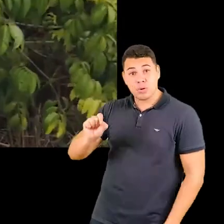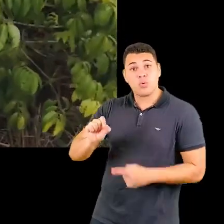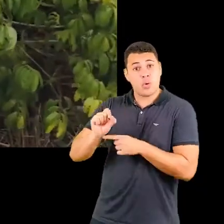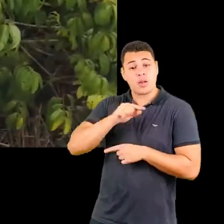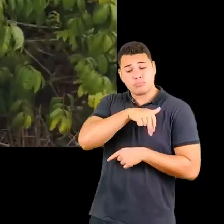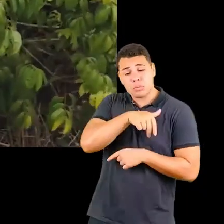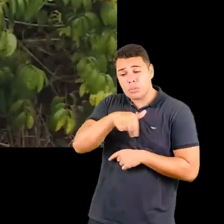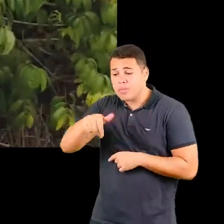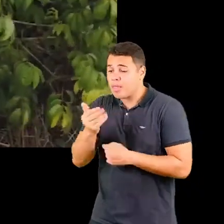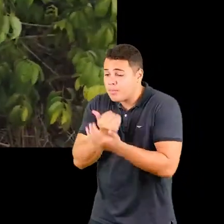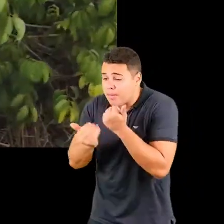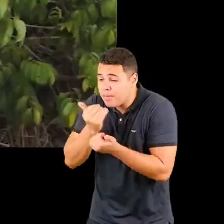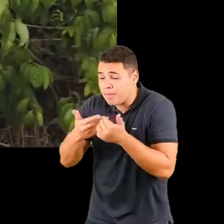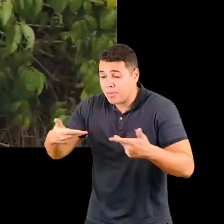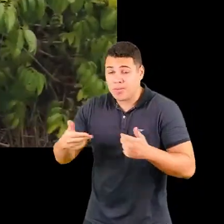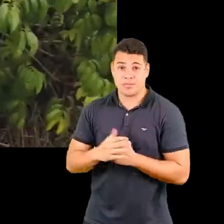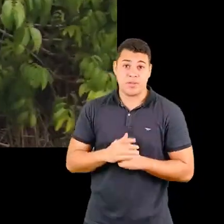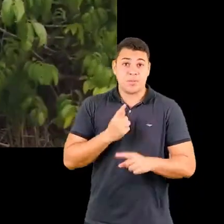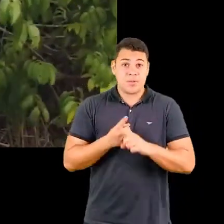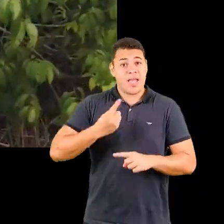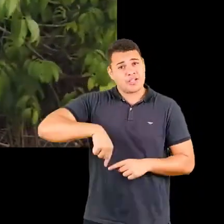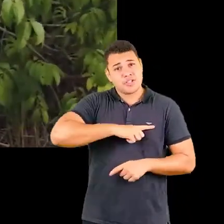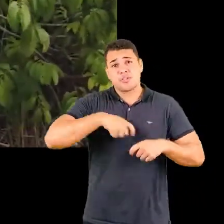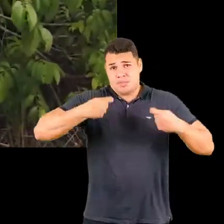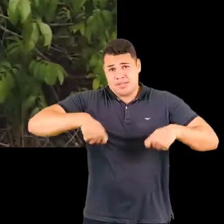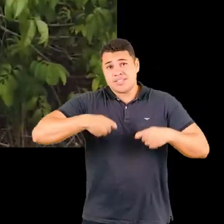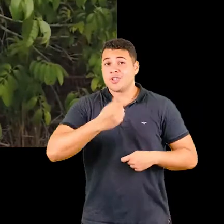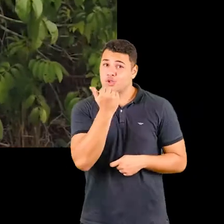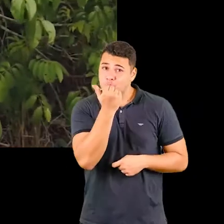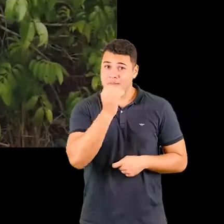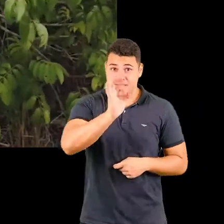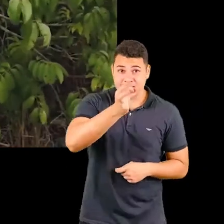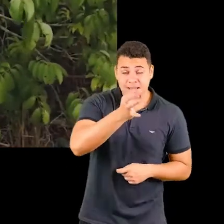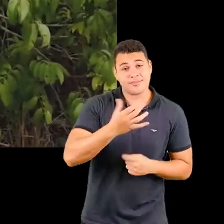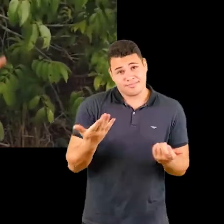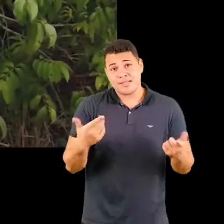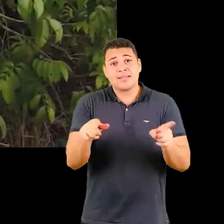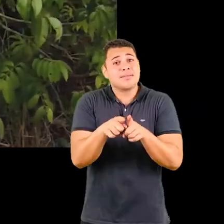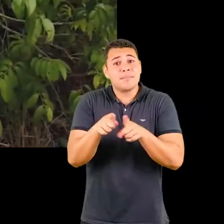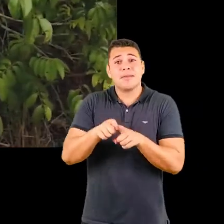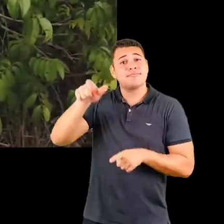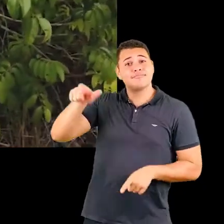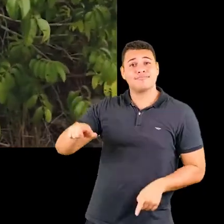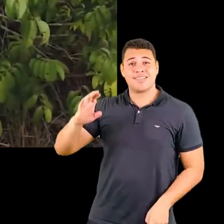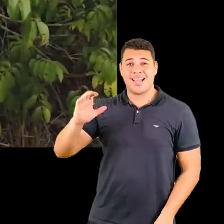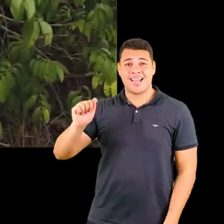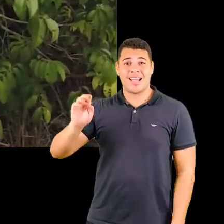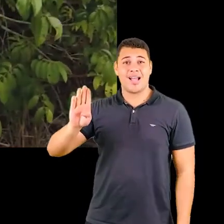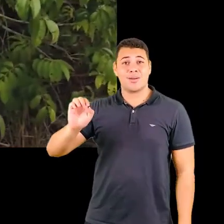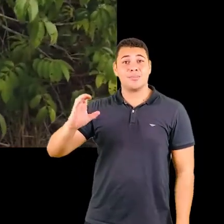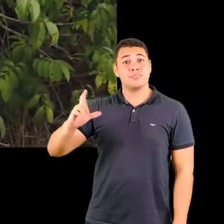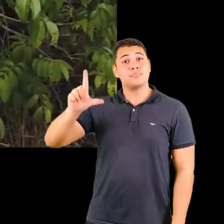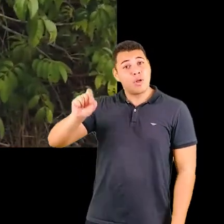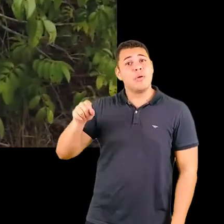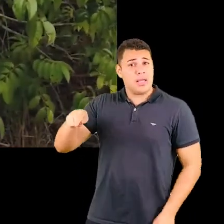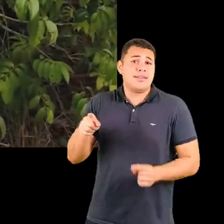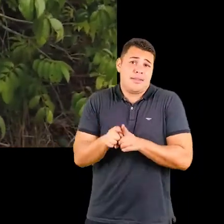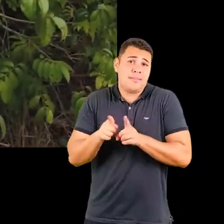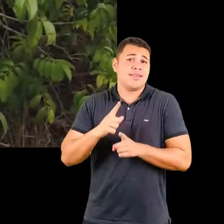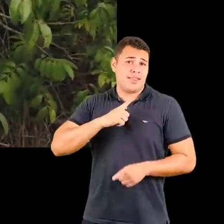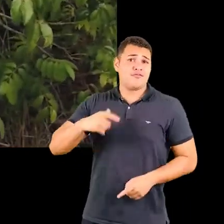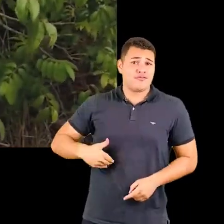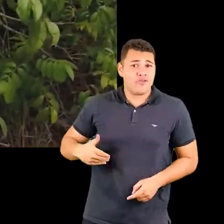sobreviver, né? E o caboclo, também, no ritual da mata, também ele come, né?